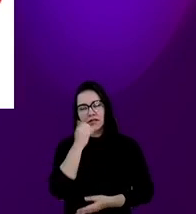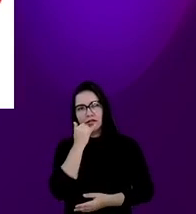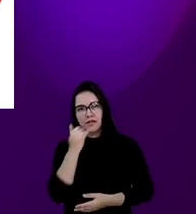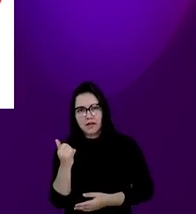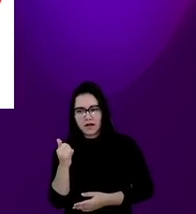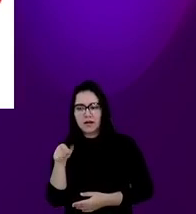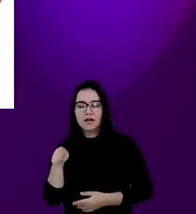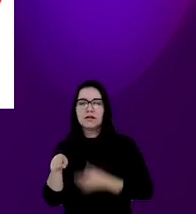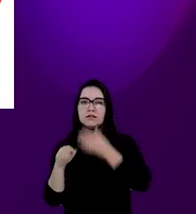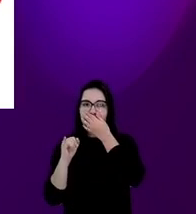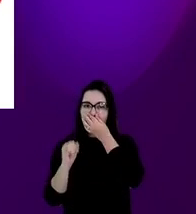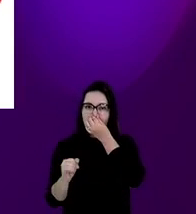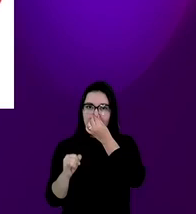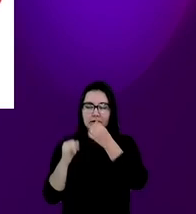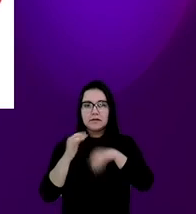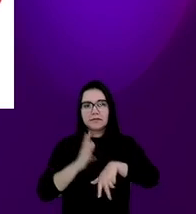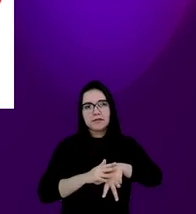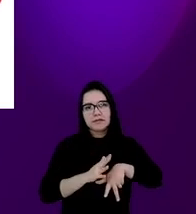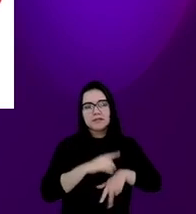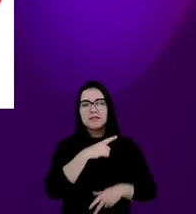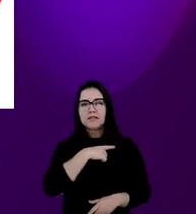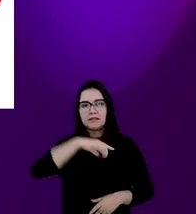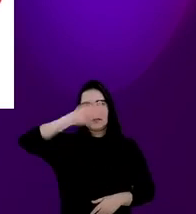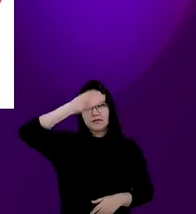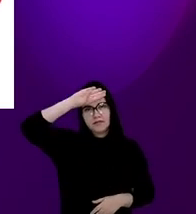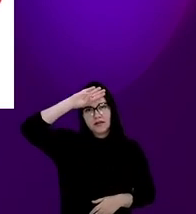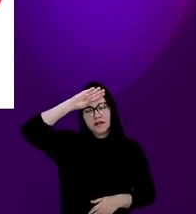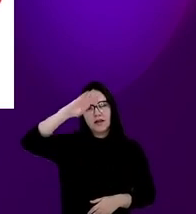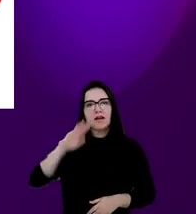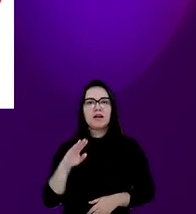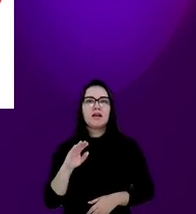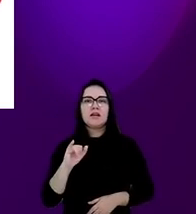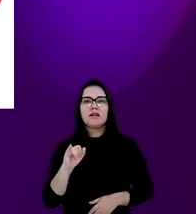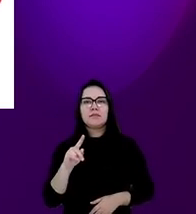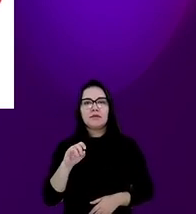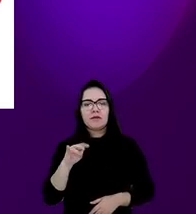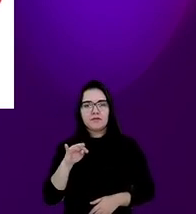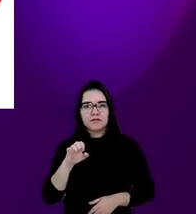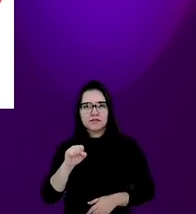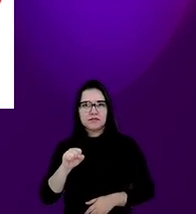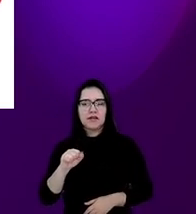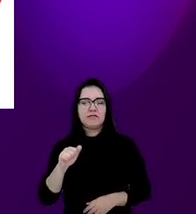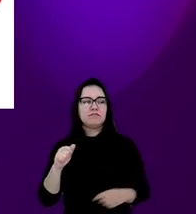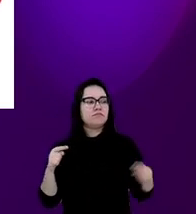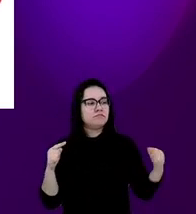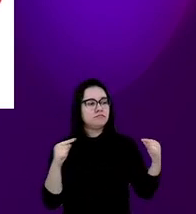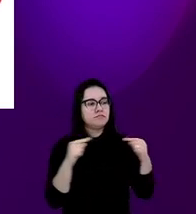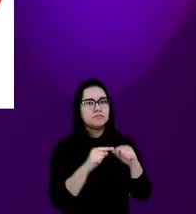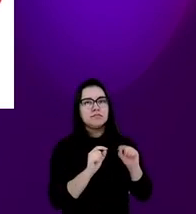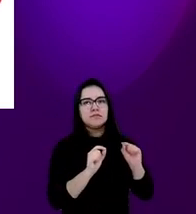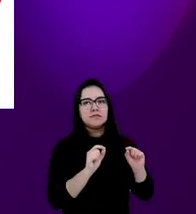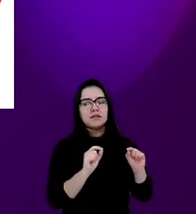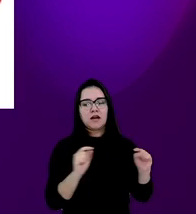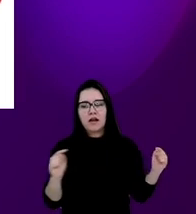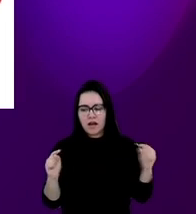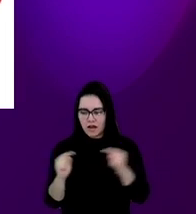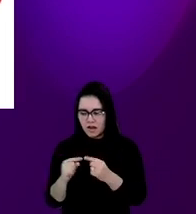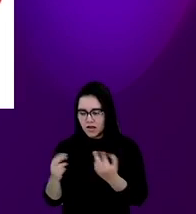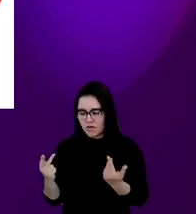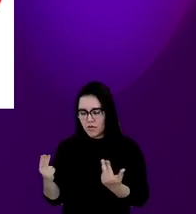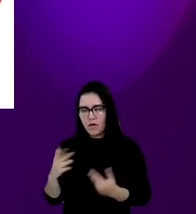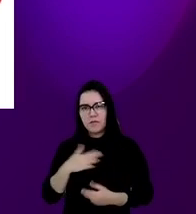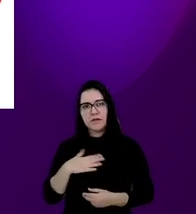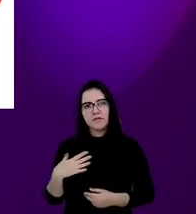para dizer que o paciente estava tendo febre, hipóxia, ele ligou isto às complicações da filha e pediu para que